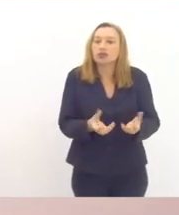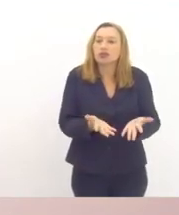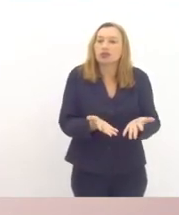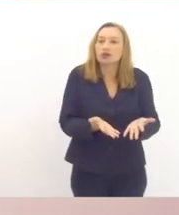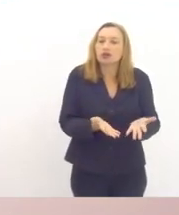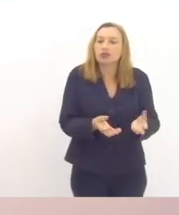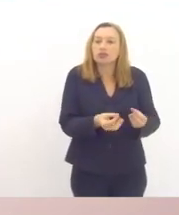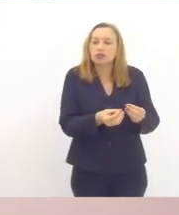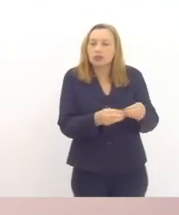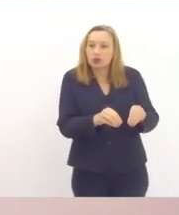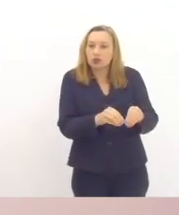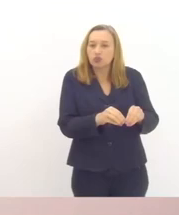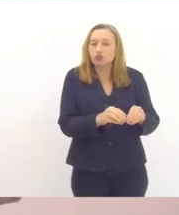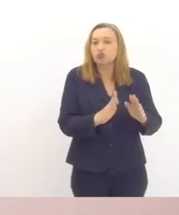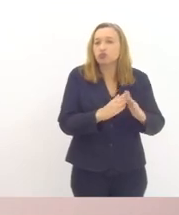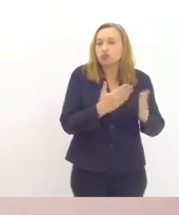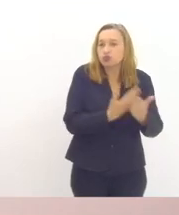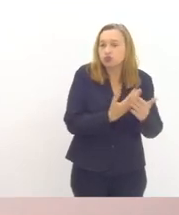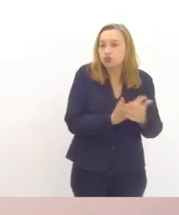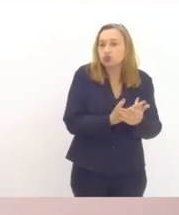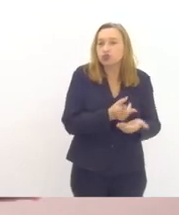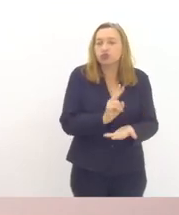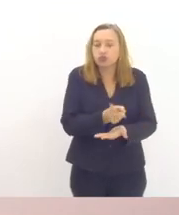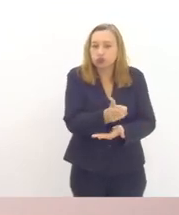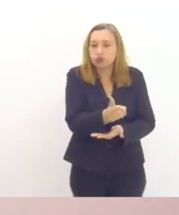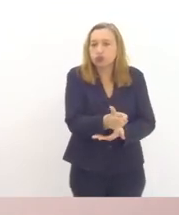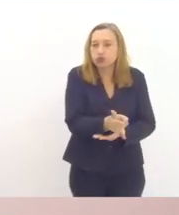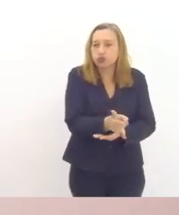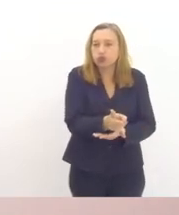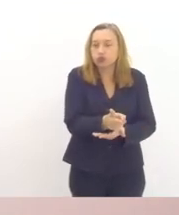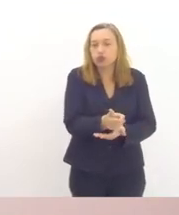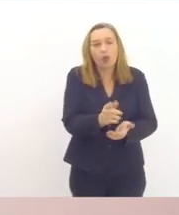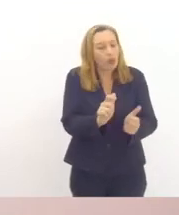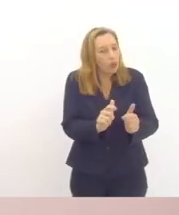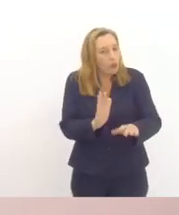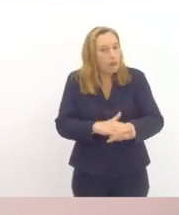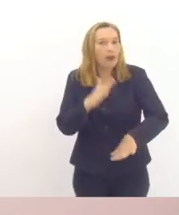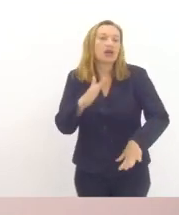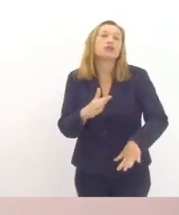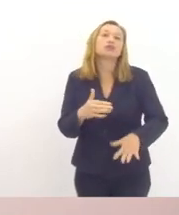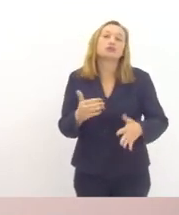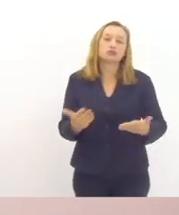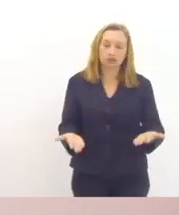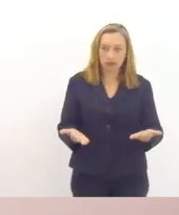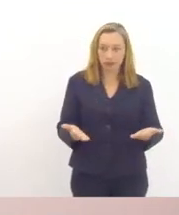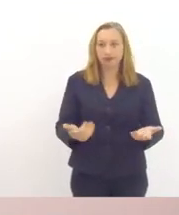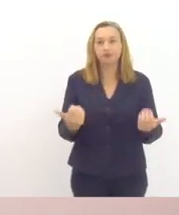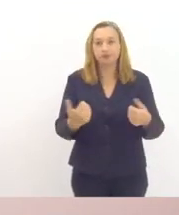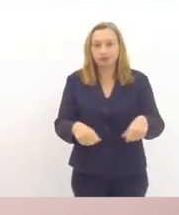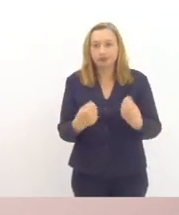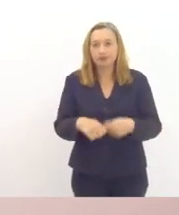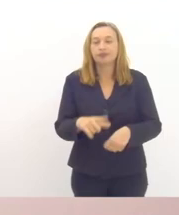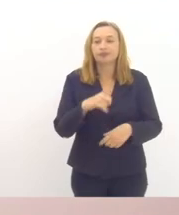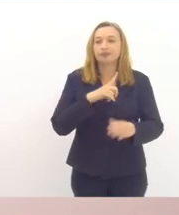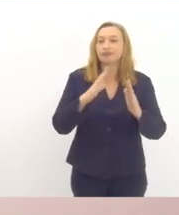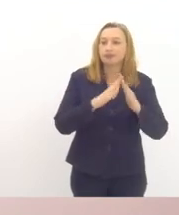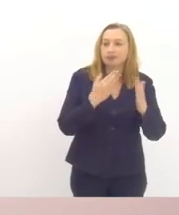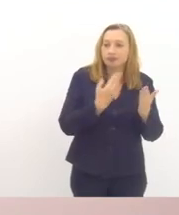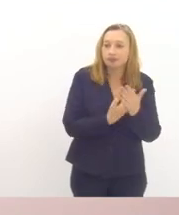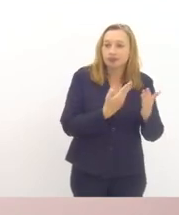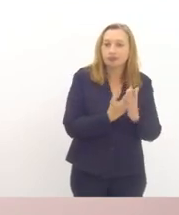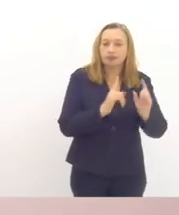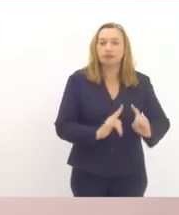simplesmente ampliadas no tempo, continuarão sendo precariedades ou talvez ainda maiores. Né? É preciso ter escolas,